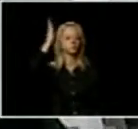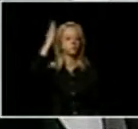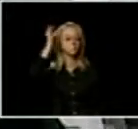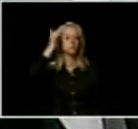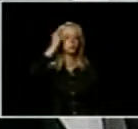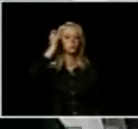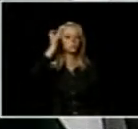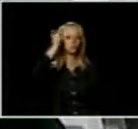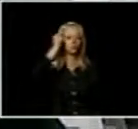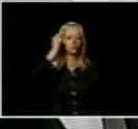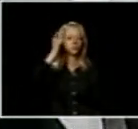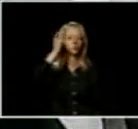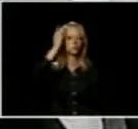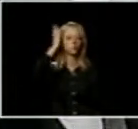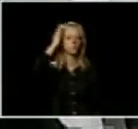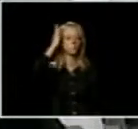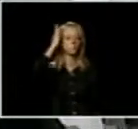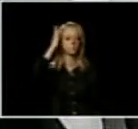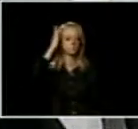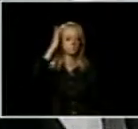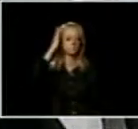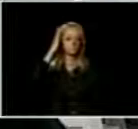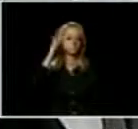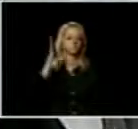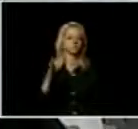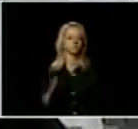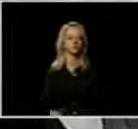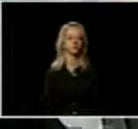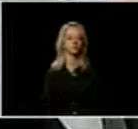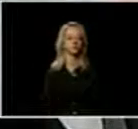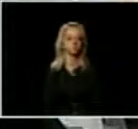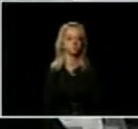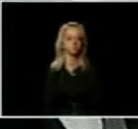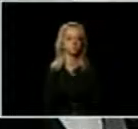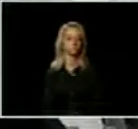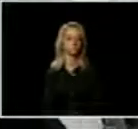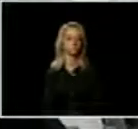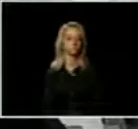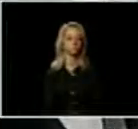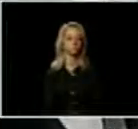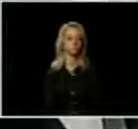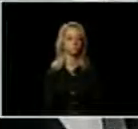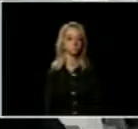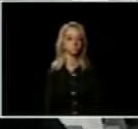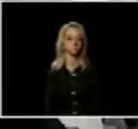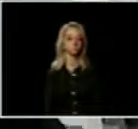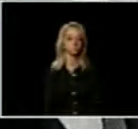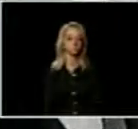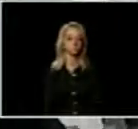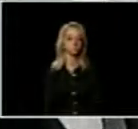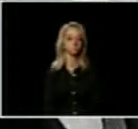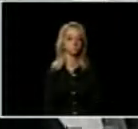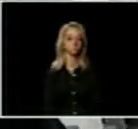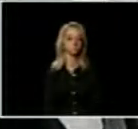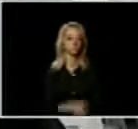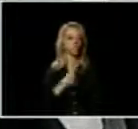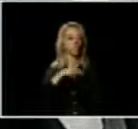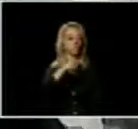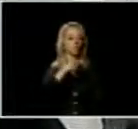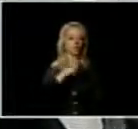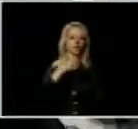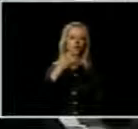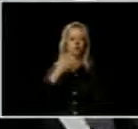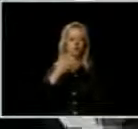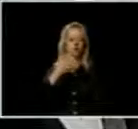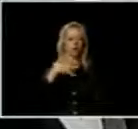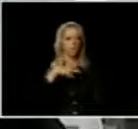isso. Quando eu falo do nenenzinho engatinhar, é porque nós queremos, nós amamos a cidade, nós queremos